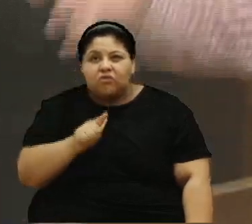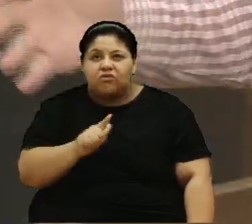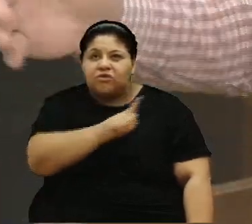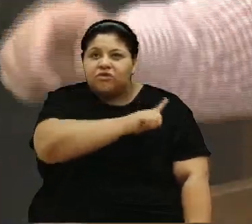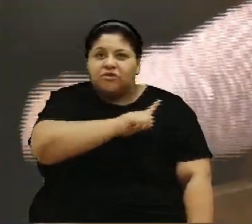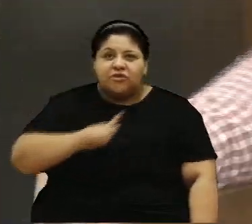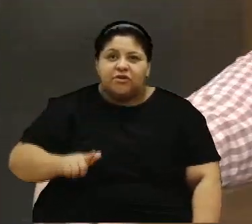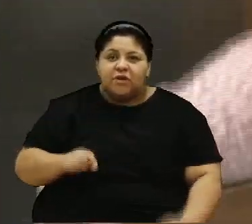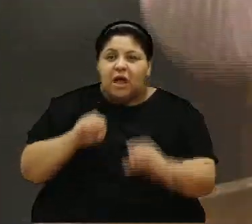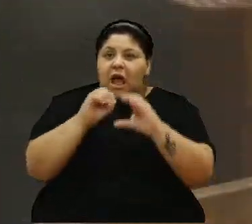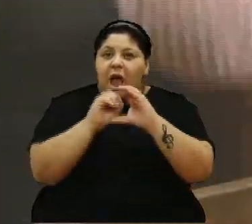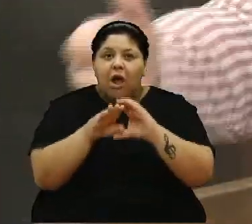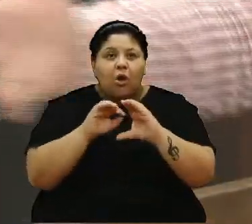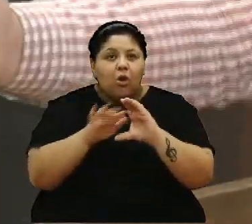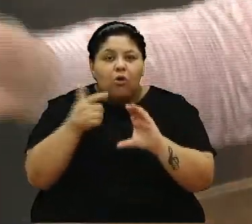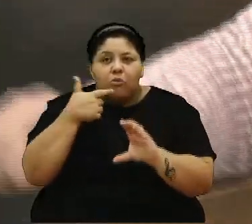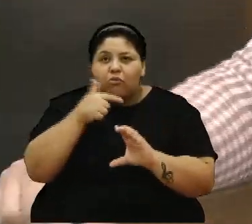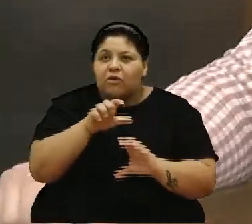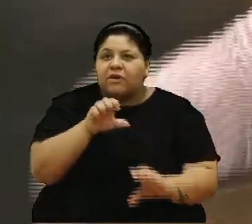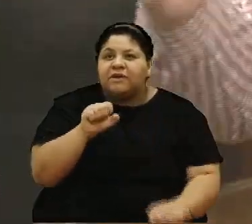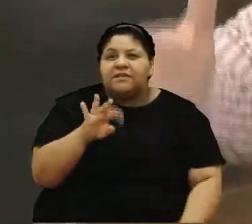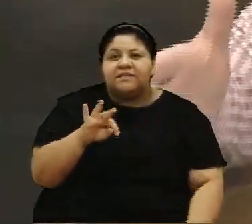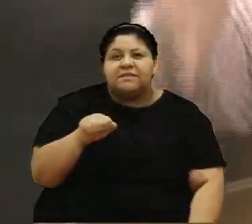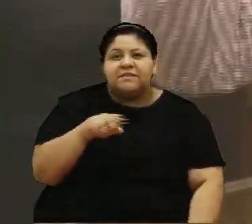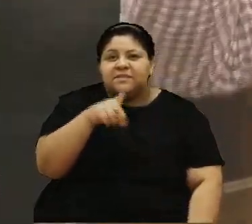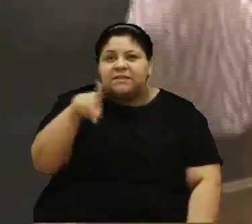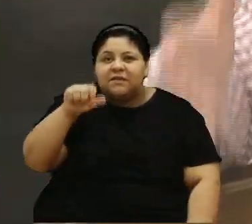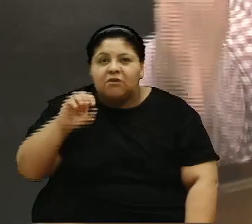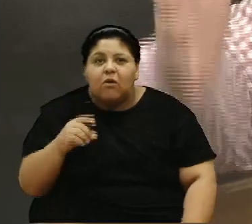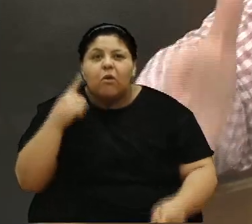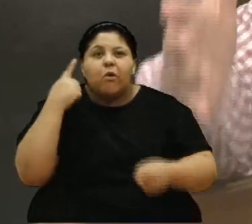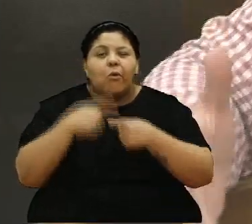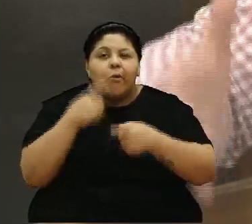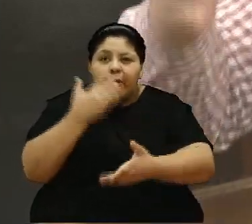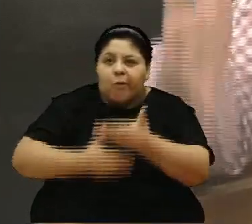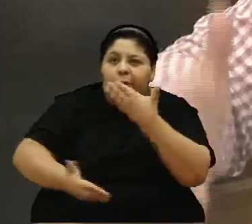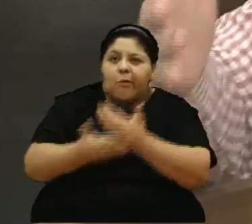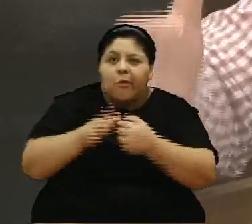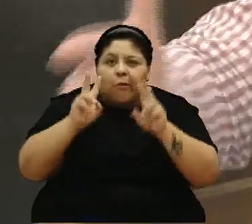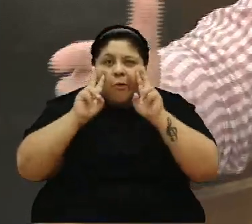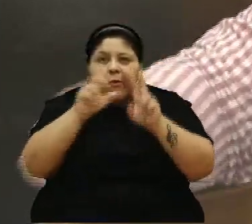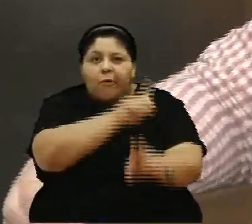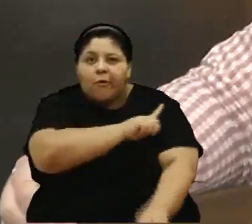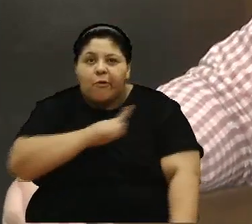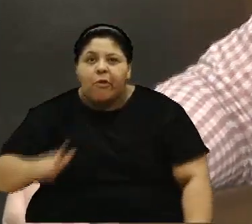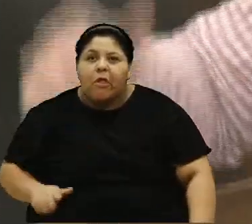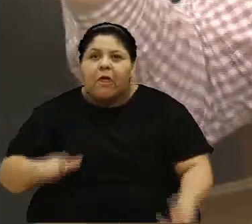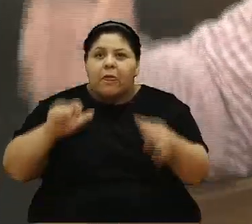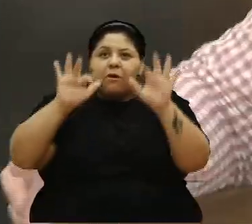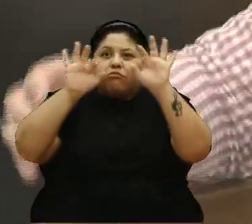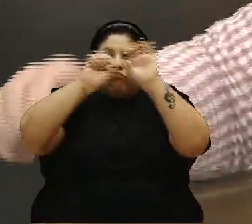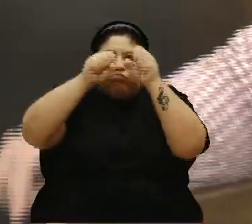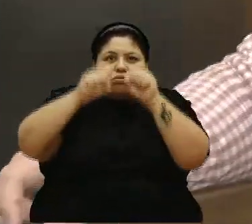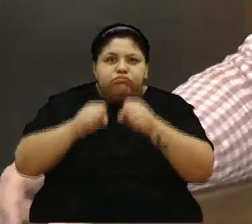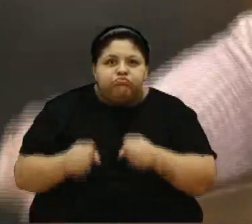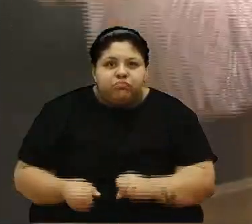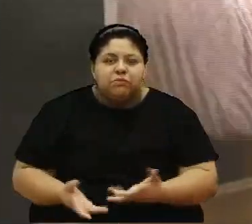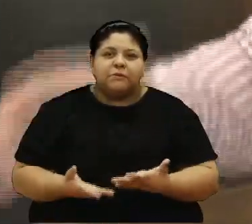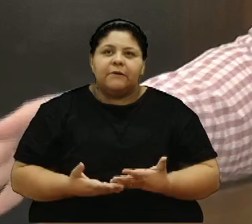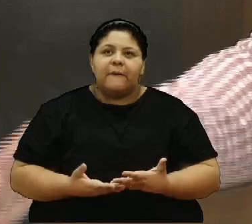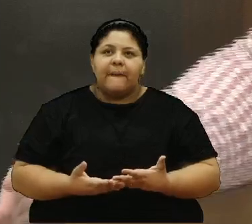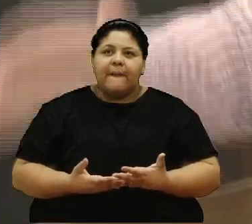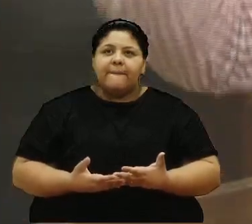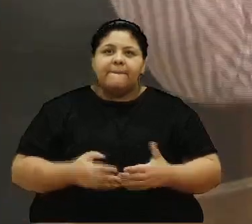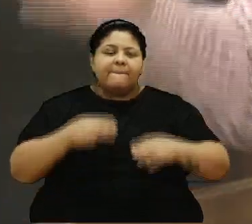nem a Globo não consegue mais resistir, nem o Estadão não consegue mais ficar. Por quê? Porque todo mundo está vendo que o governo está desmoronando, está derretendo, está